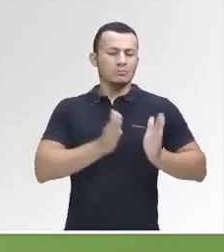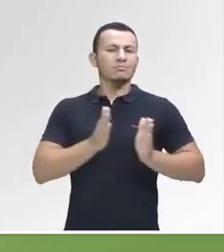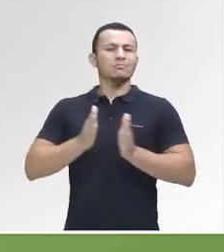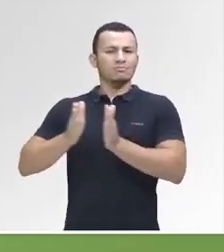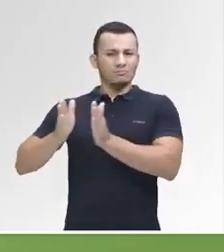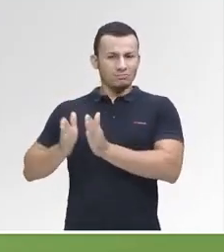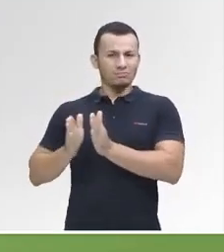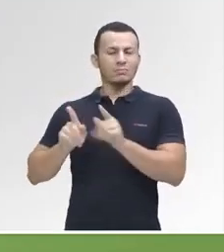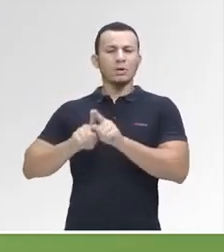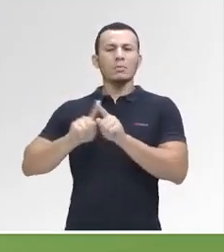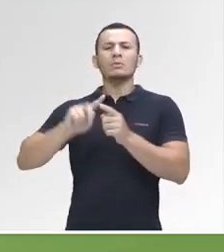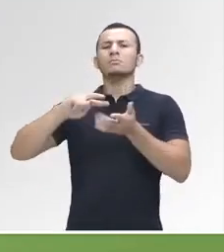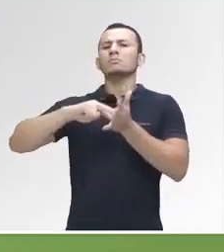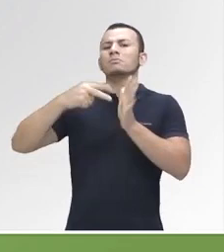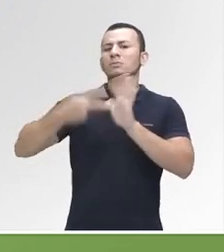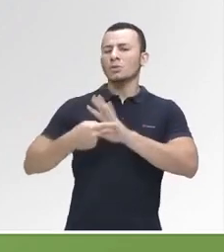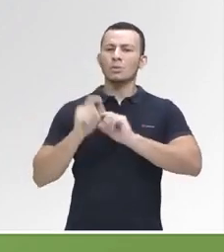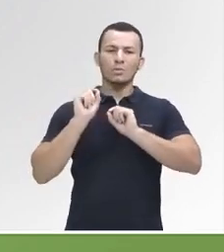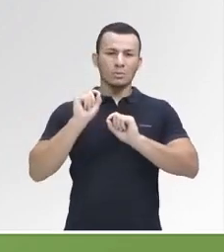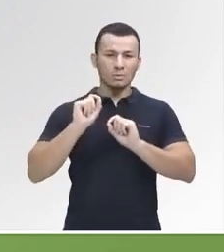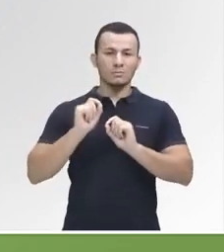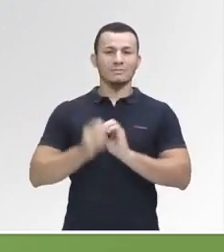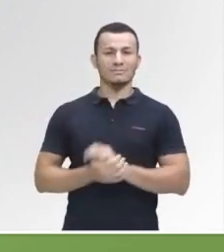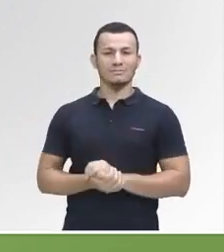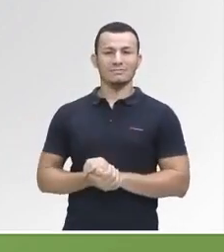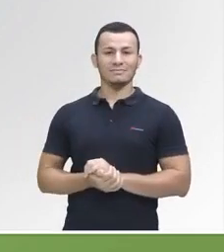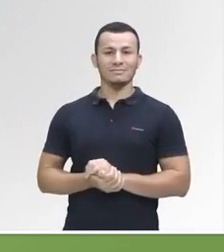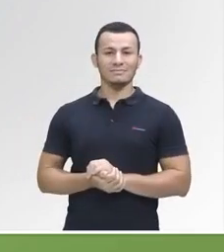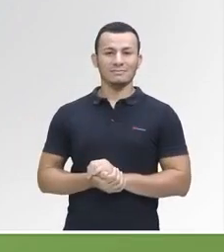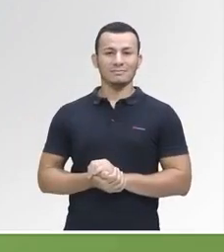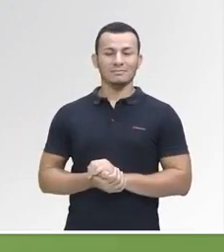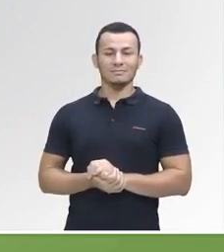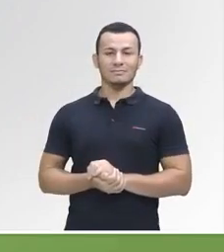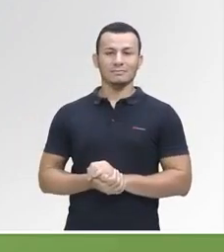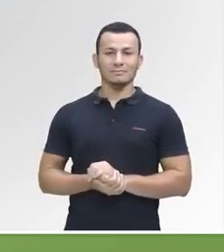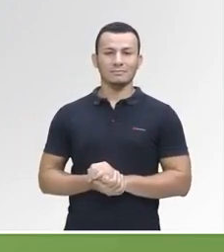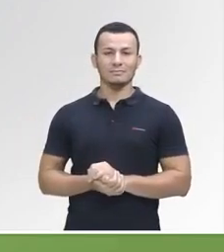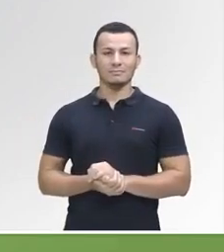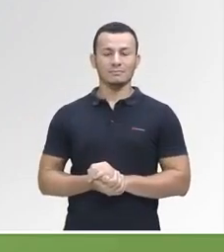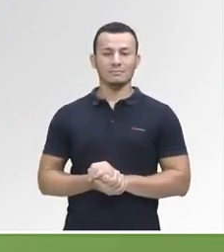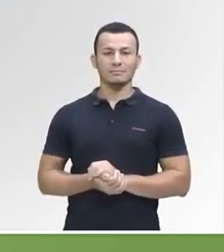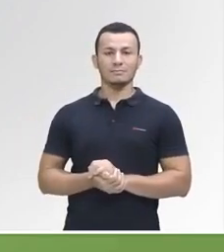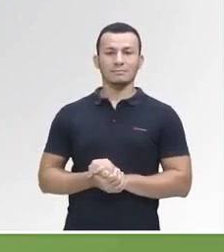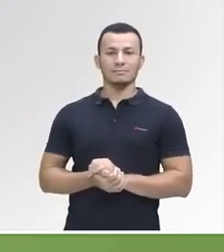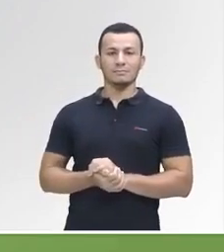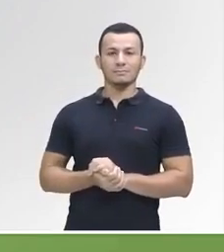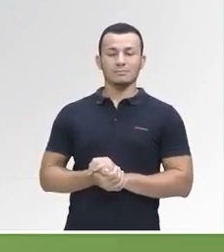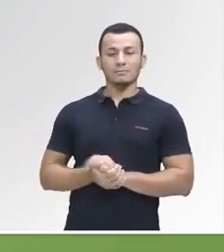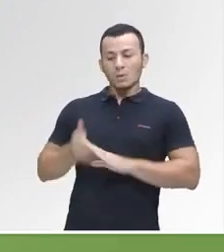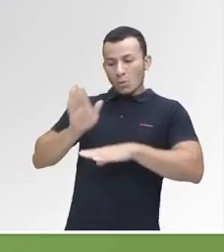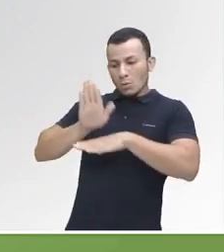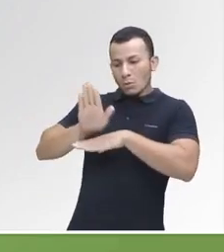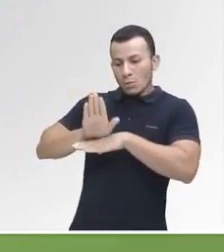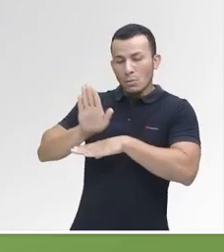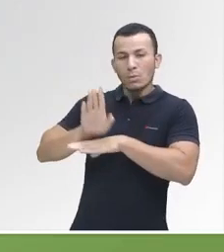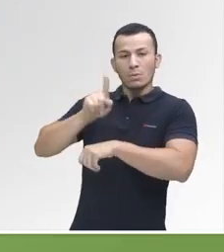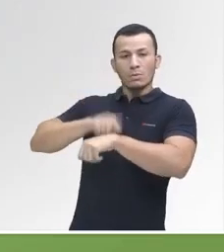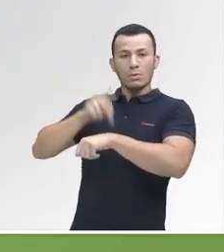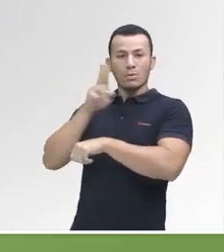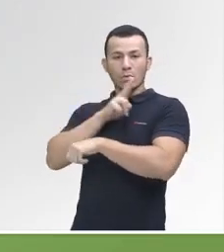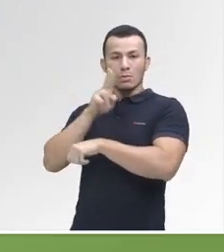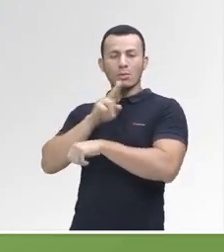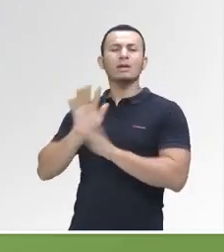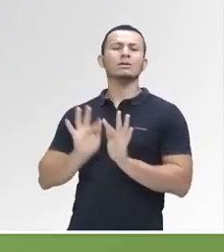socorros e o que são esses primeiros socorros. Vamos lá? Primeiros socorros são os procedimentos